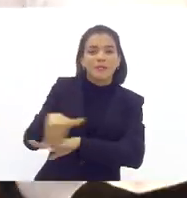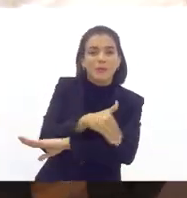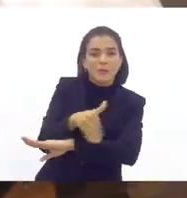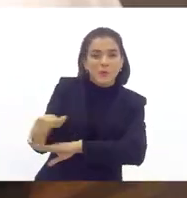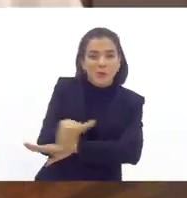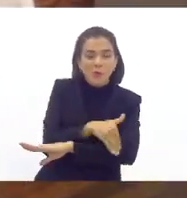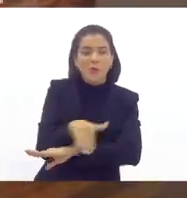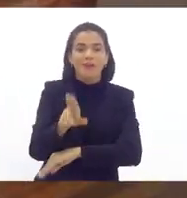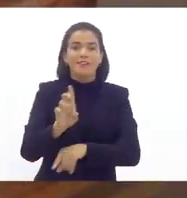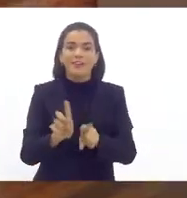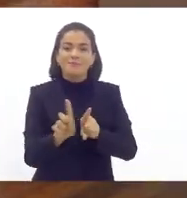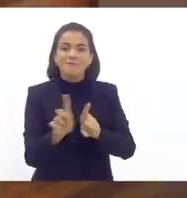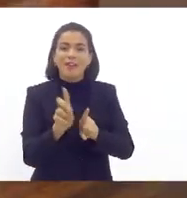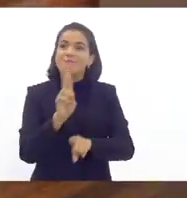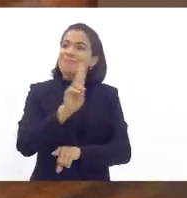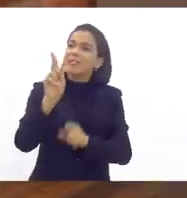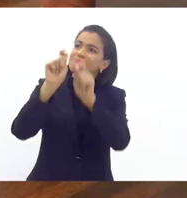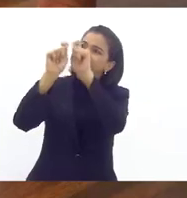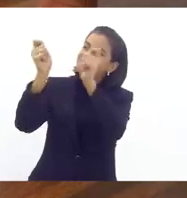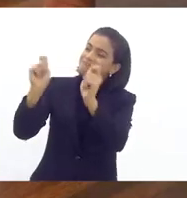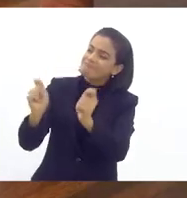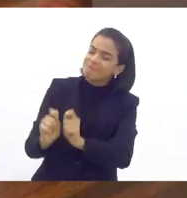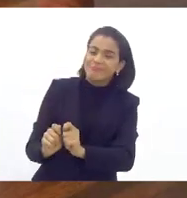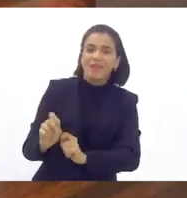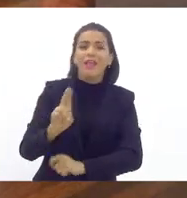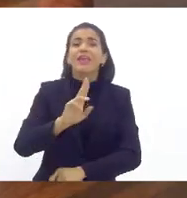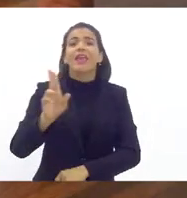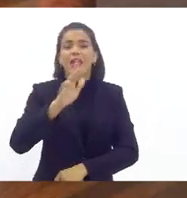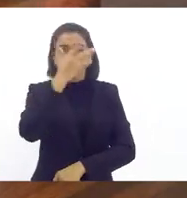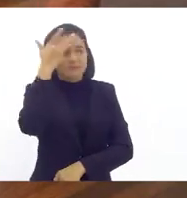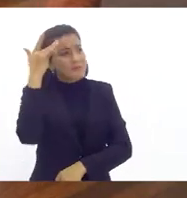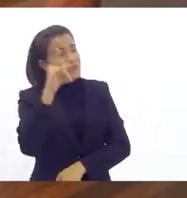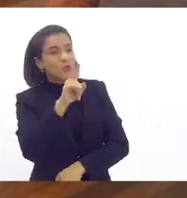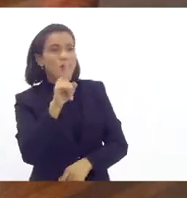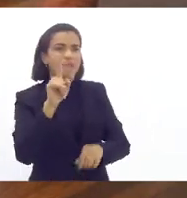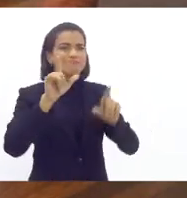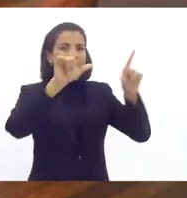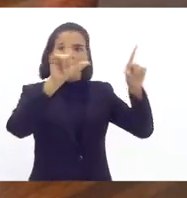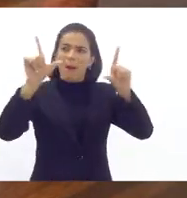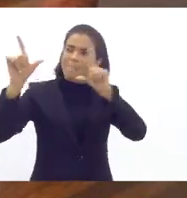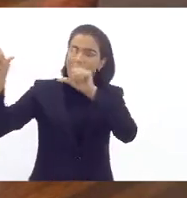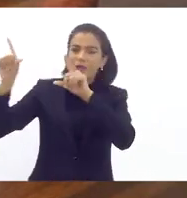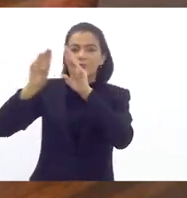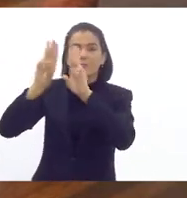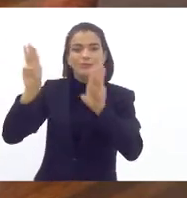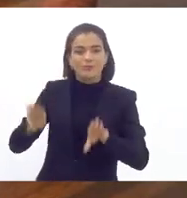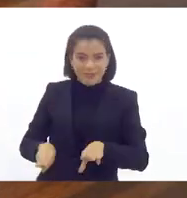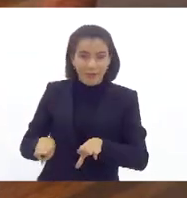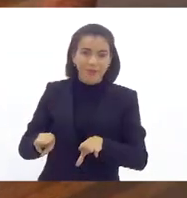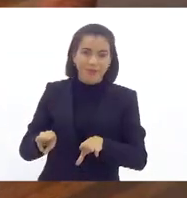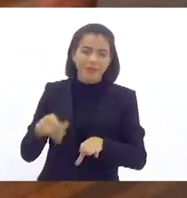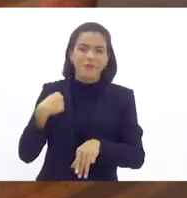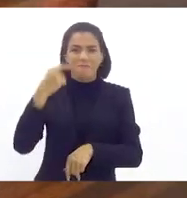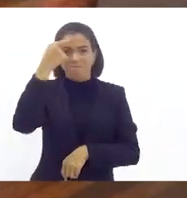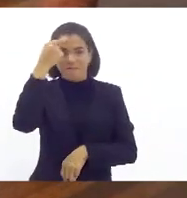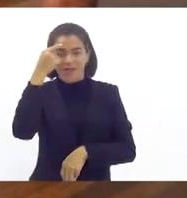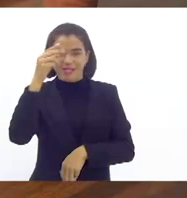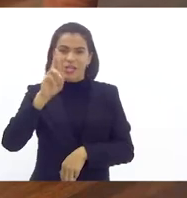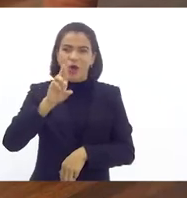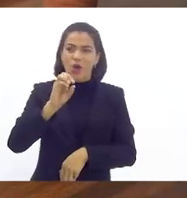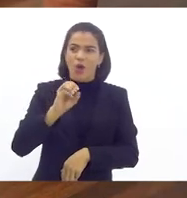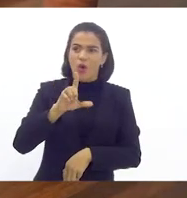os personagens que estão representados nos monumentos? Quem são os personagens que estão nas paredes dos museus? Então, eu acho que, quando a gente pensa no rolé,